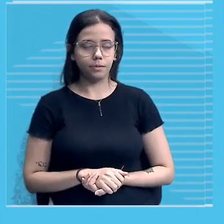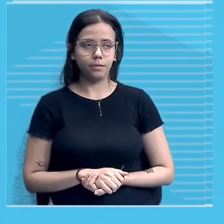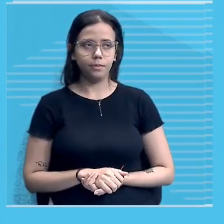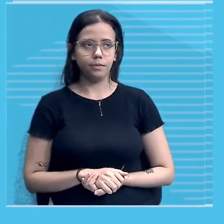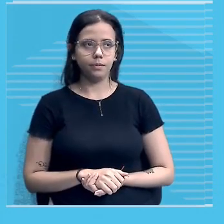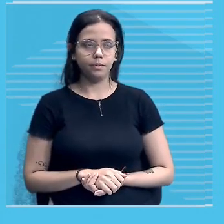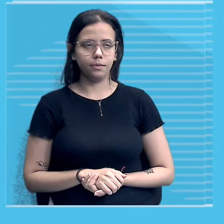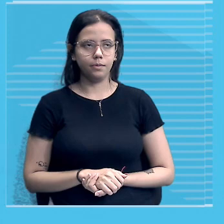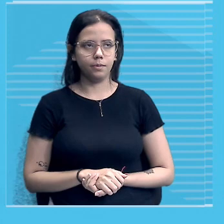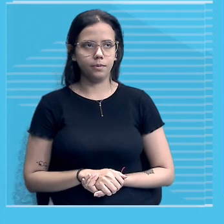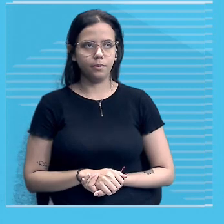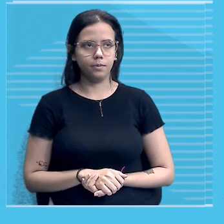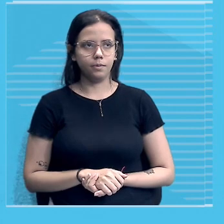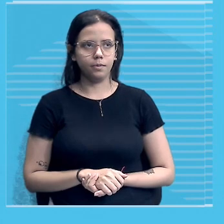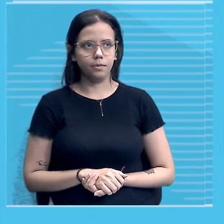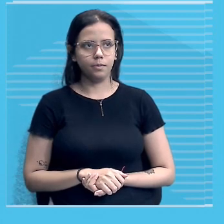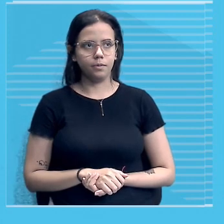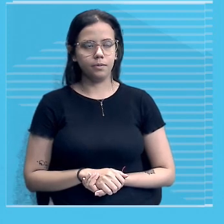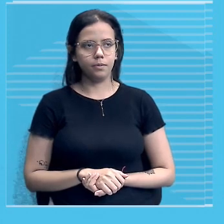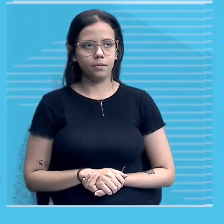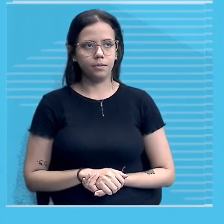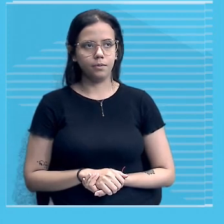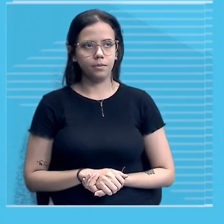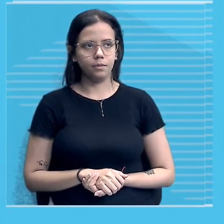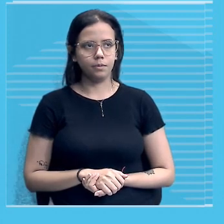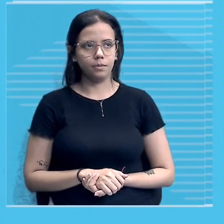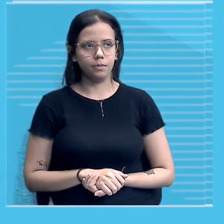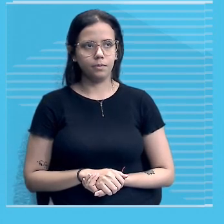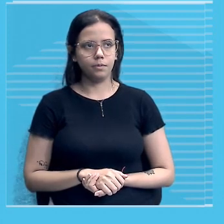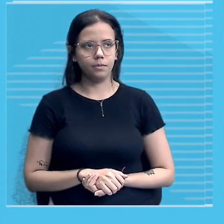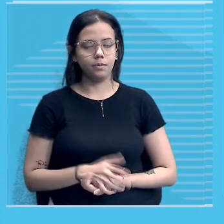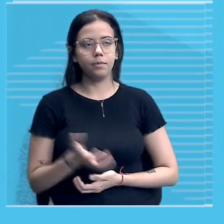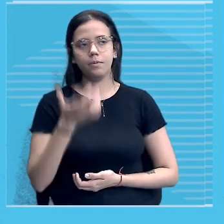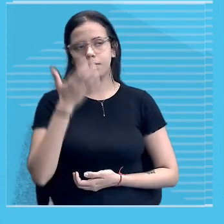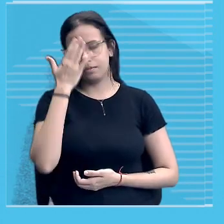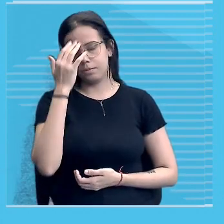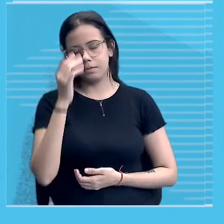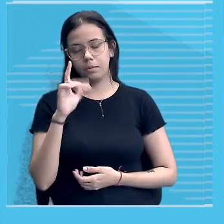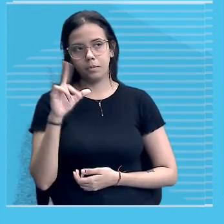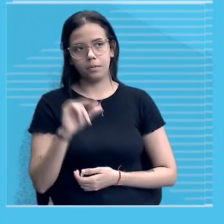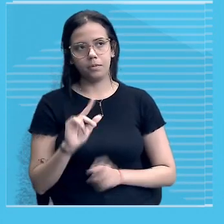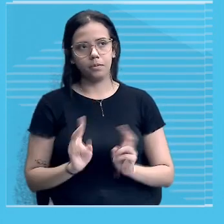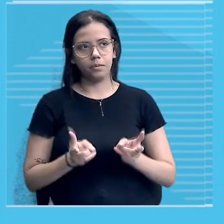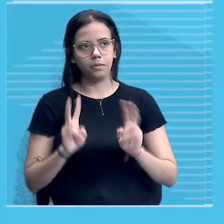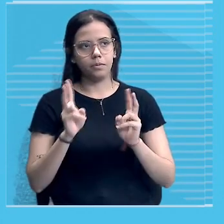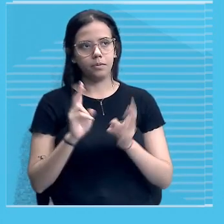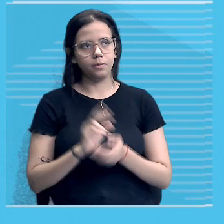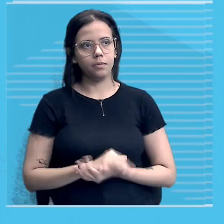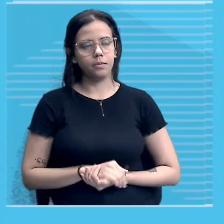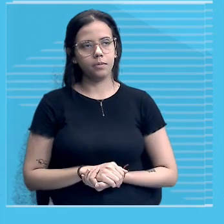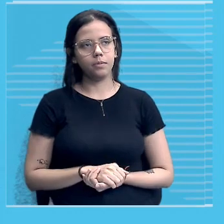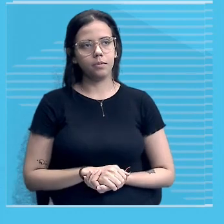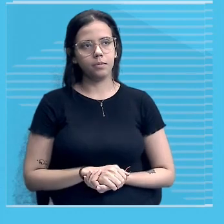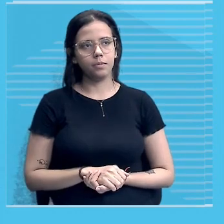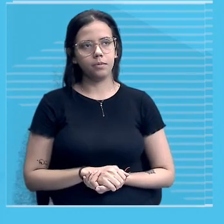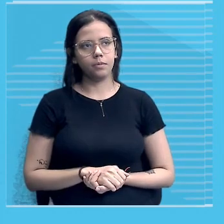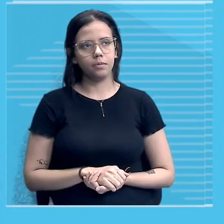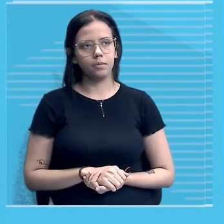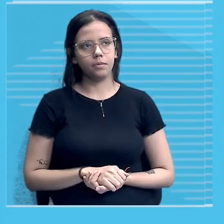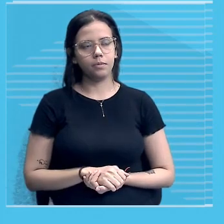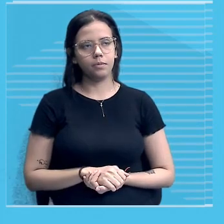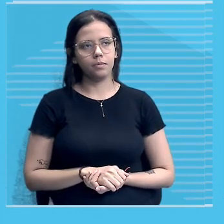ó é para você entender a gente quer saber o menor valor de isso aqui ó de preto tá